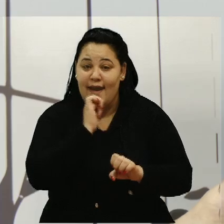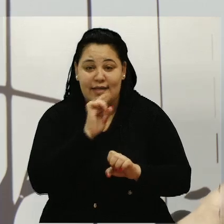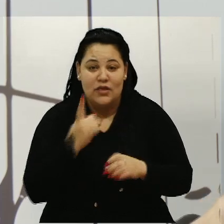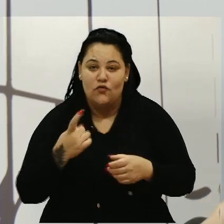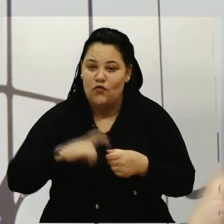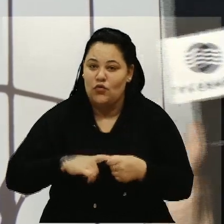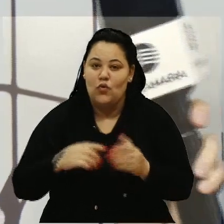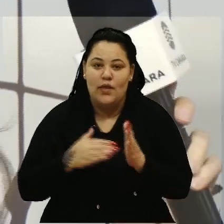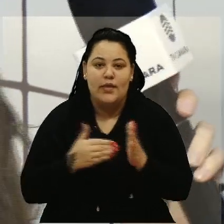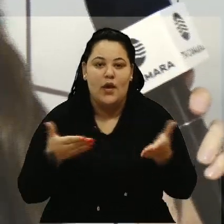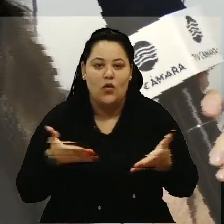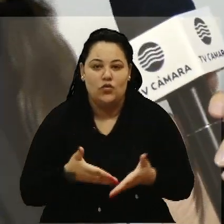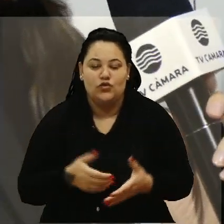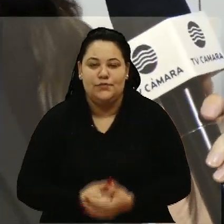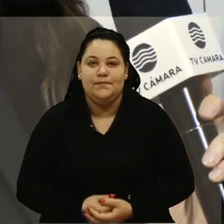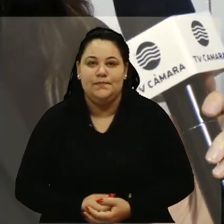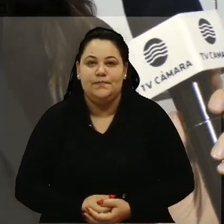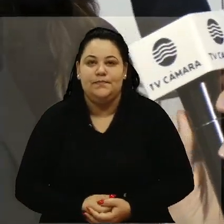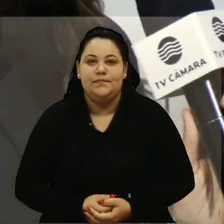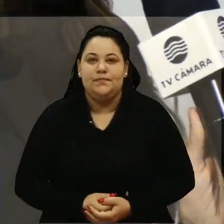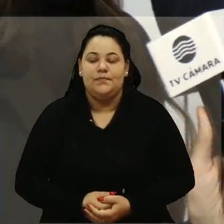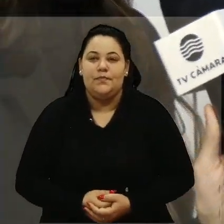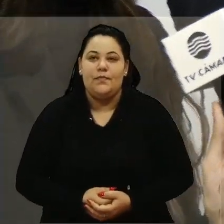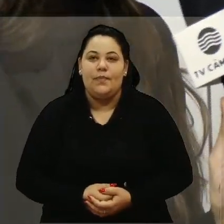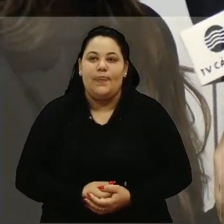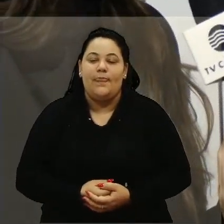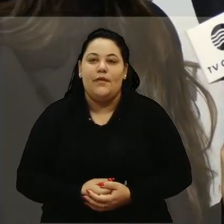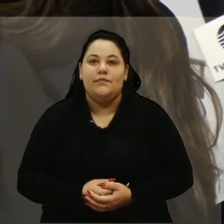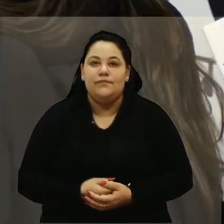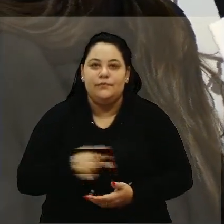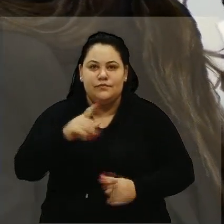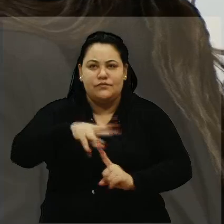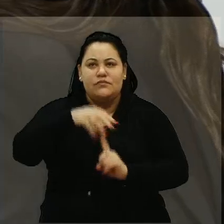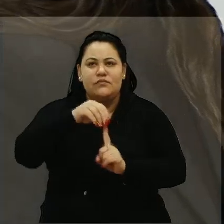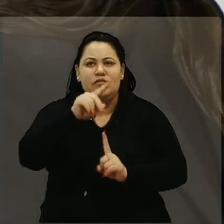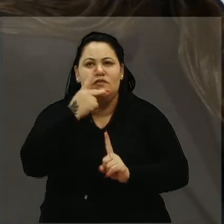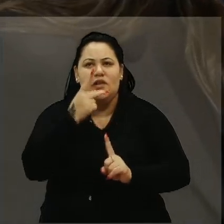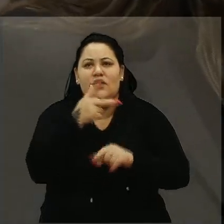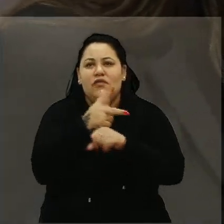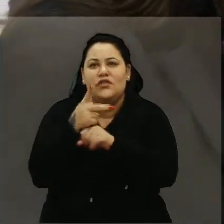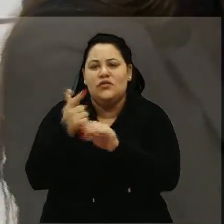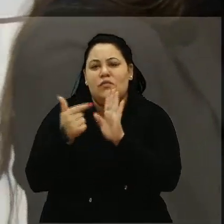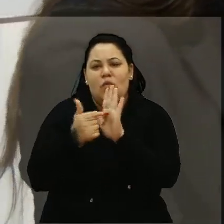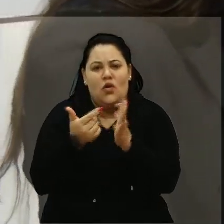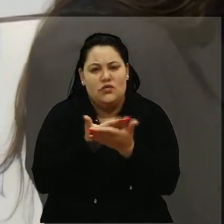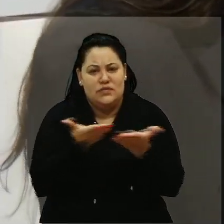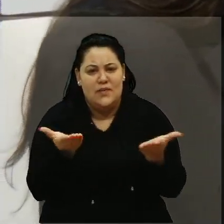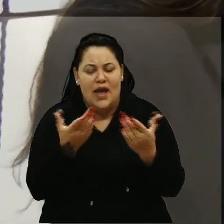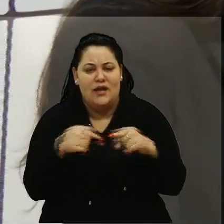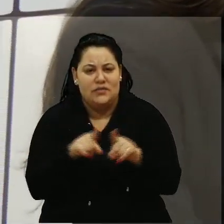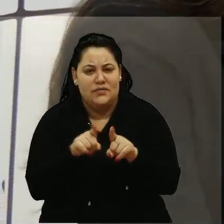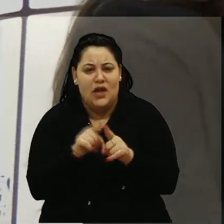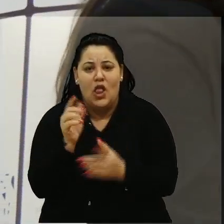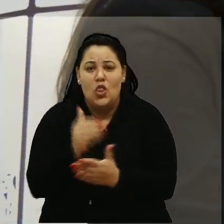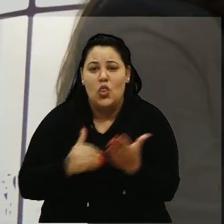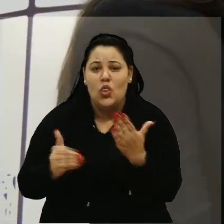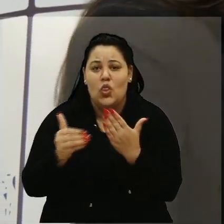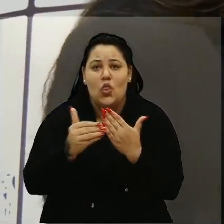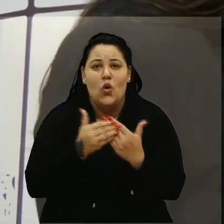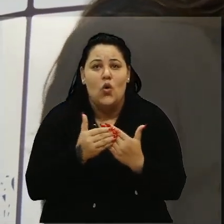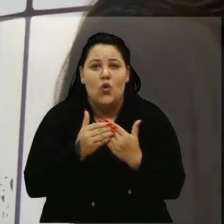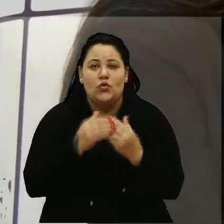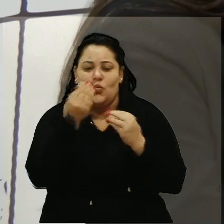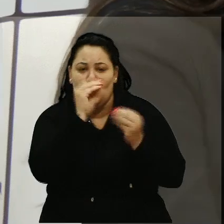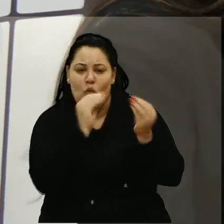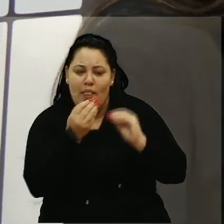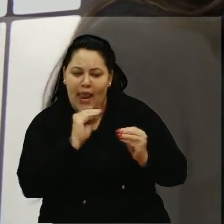hoje. Inclusive, a senhora trouxe vídeos, né, que mostram o espaço todo